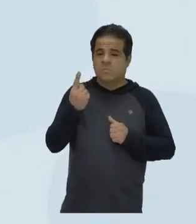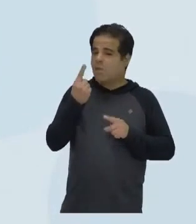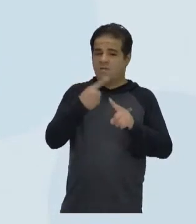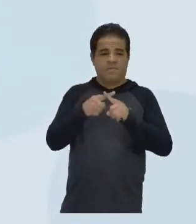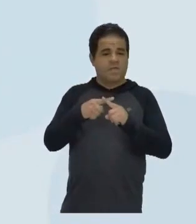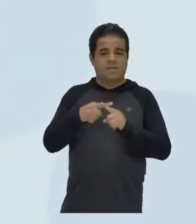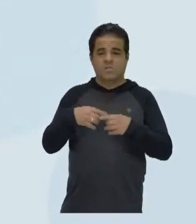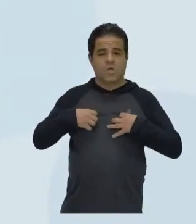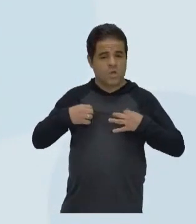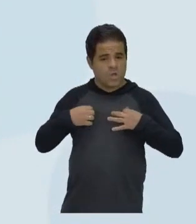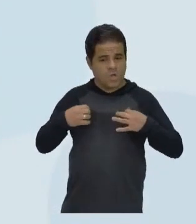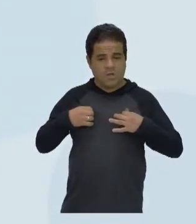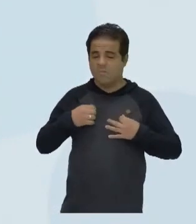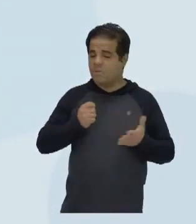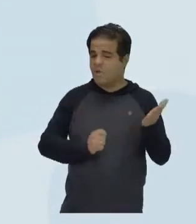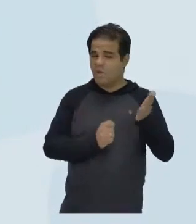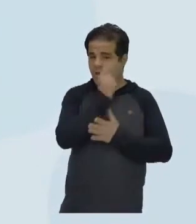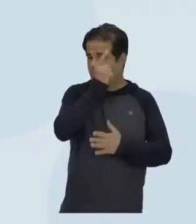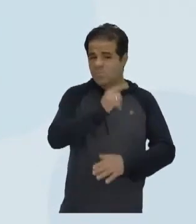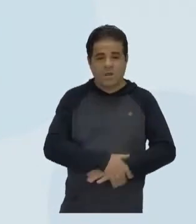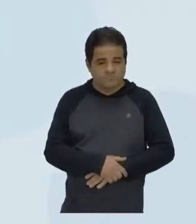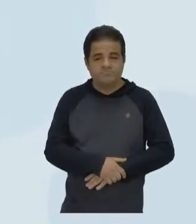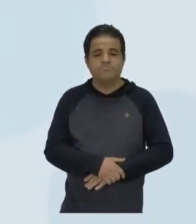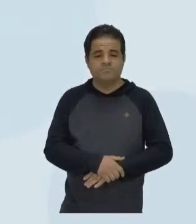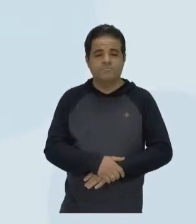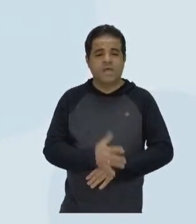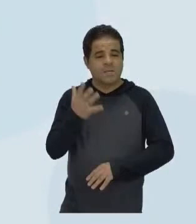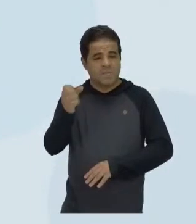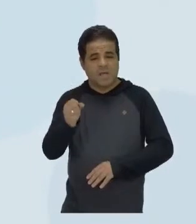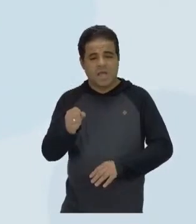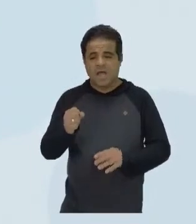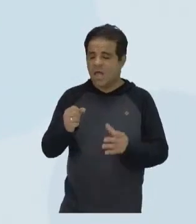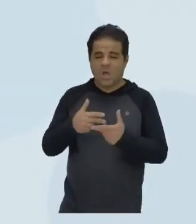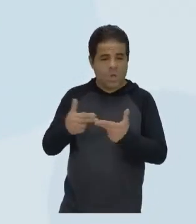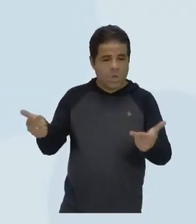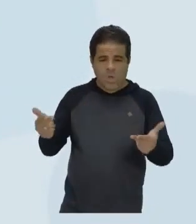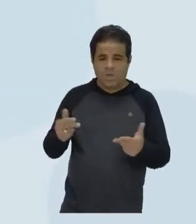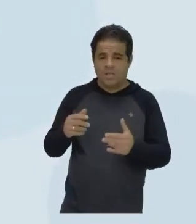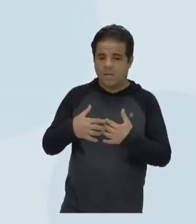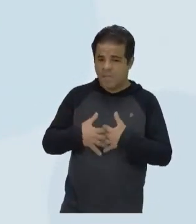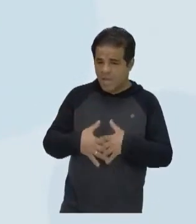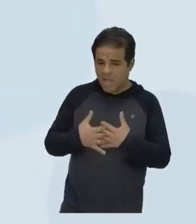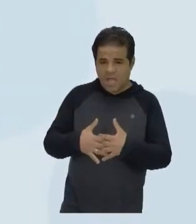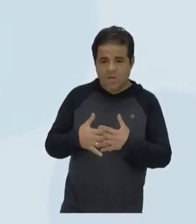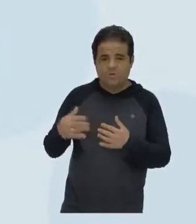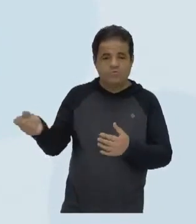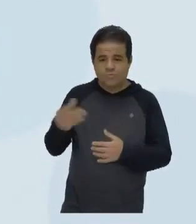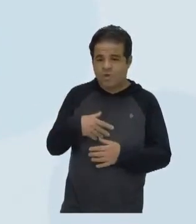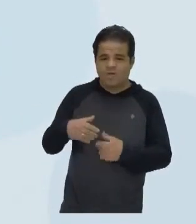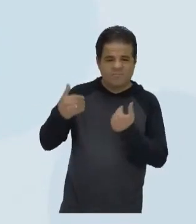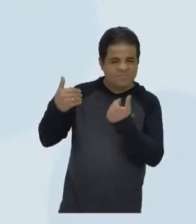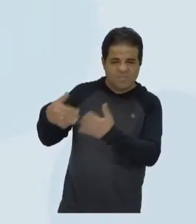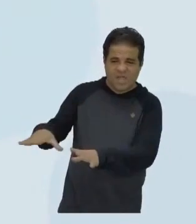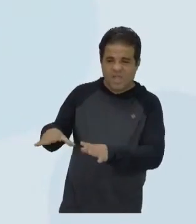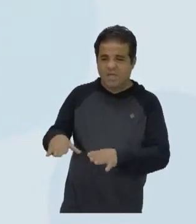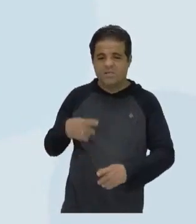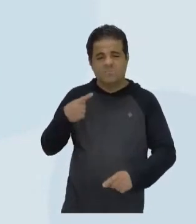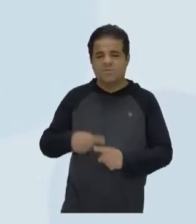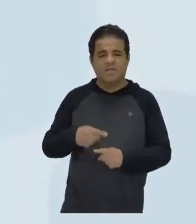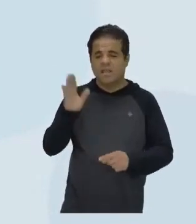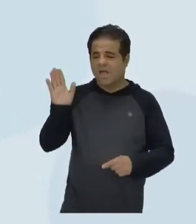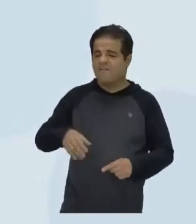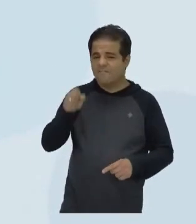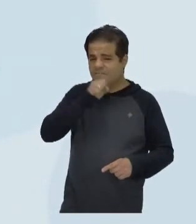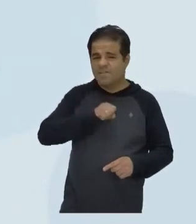vez roupas que adquiriram. Aposentam aparelhos eletrodomésticos comprados recentemente porque já estariam